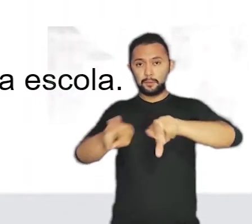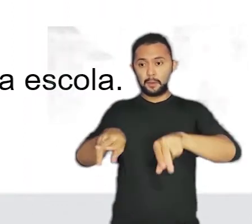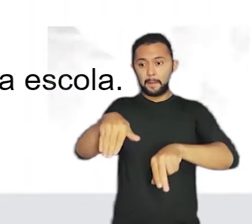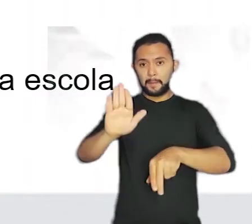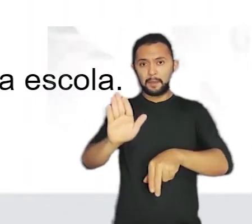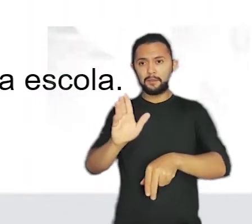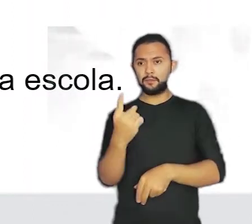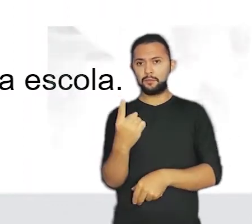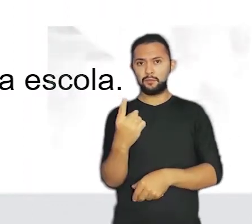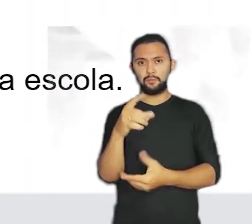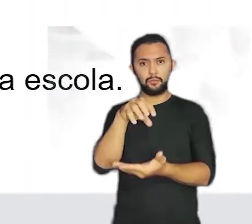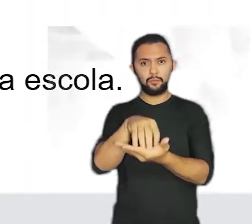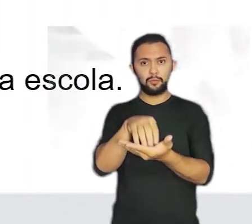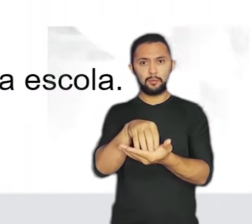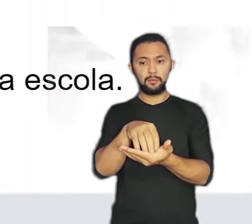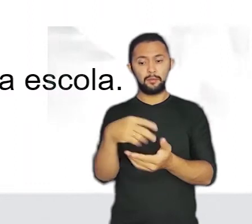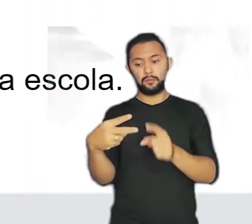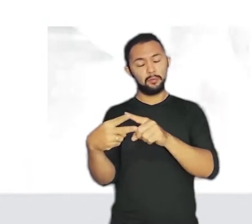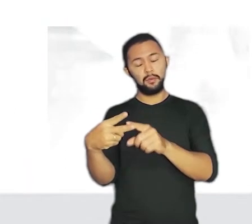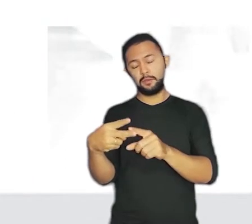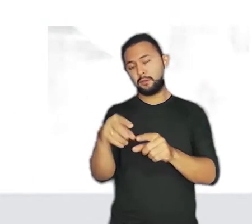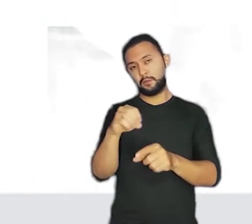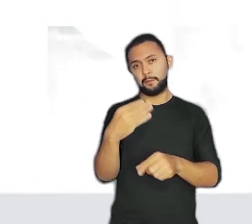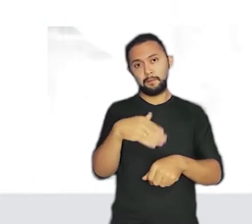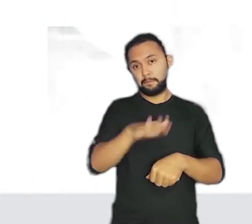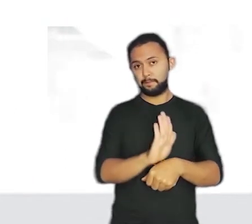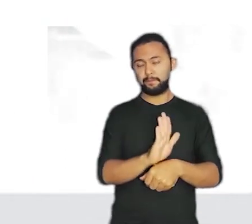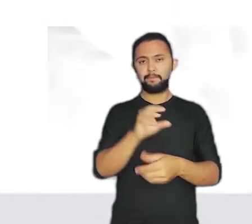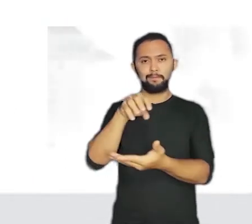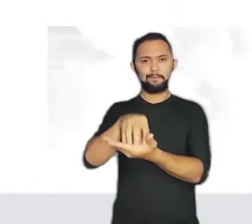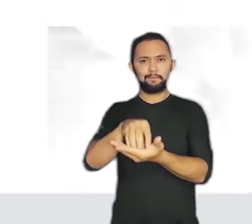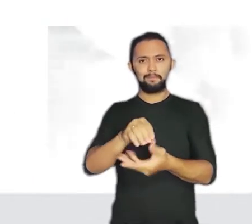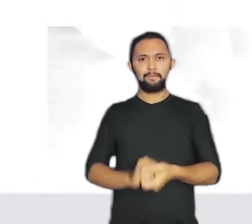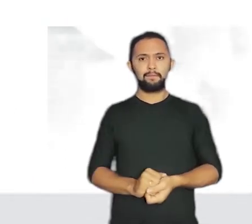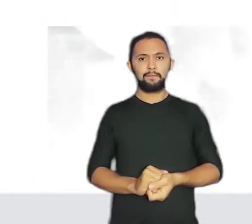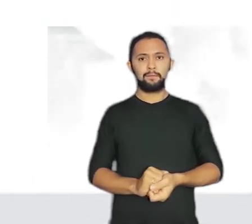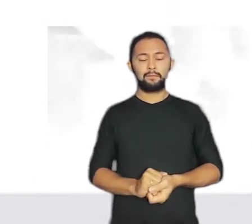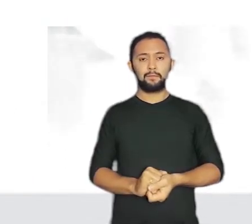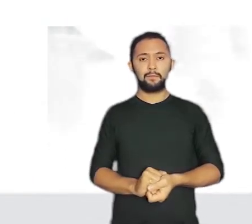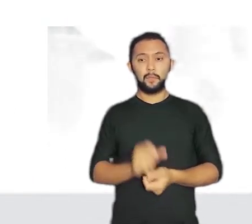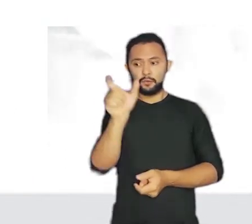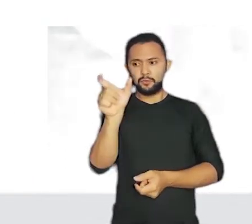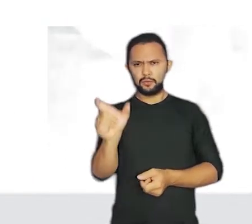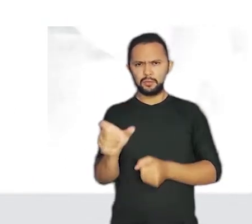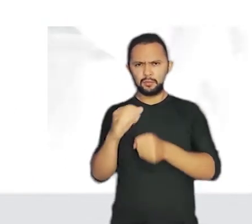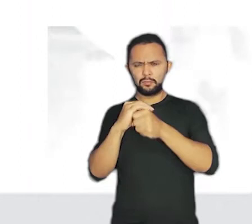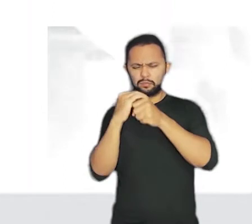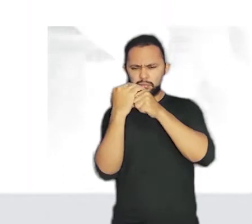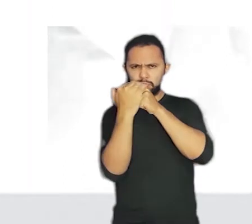um núcleo, né? 2 ou mais núcleos. Sujeito oculto,